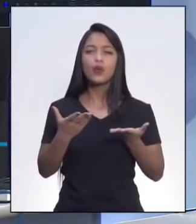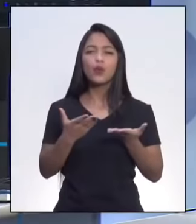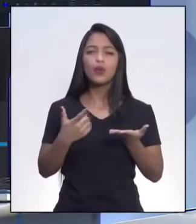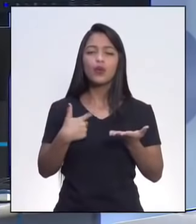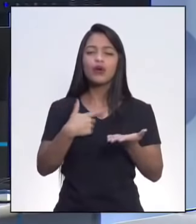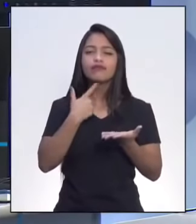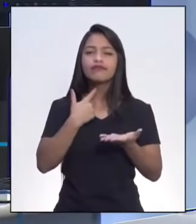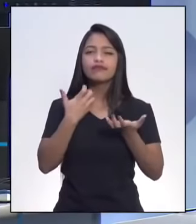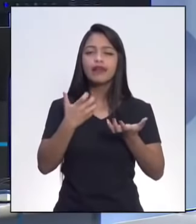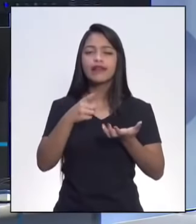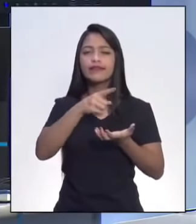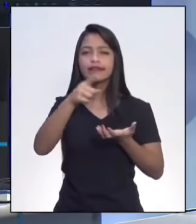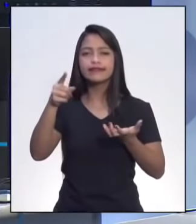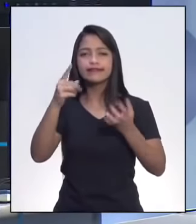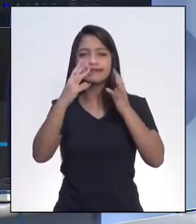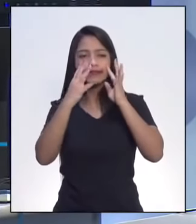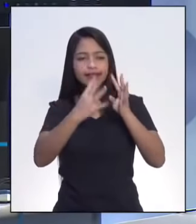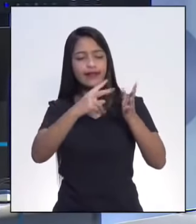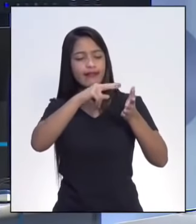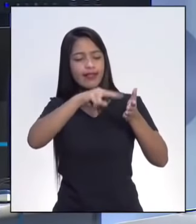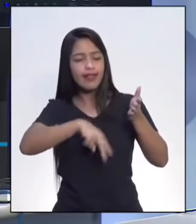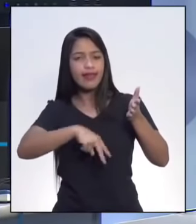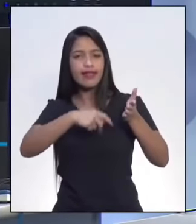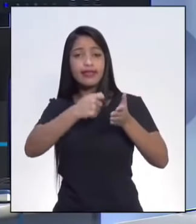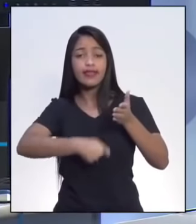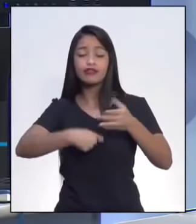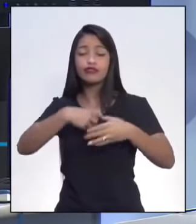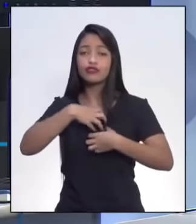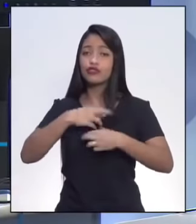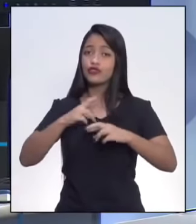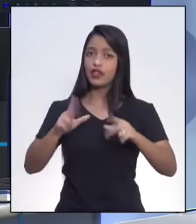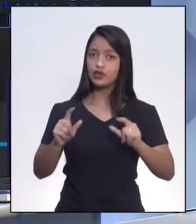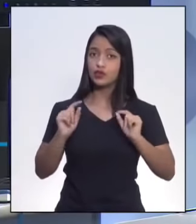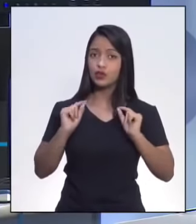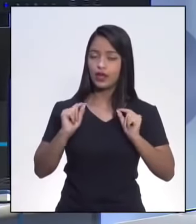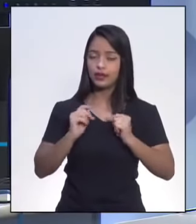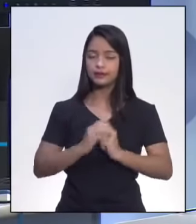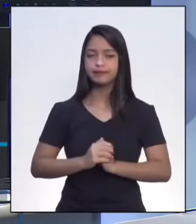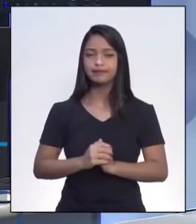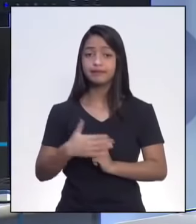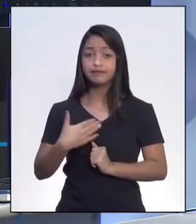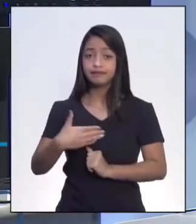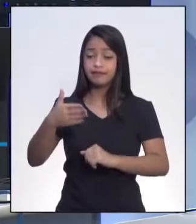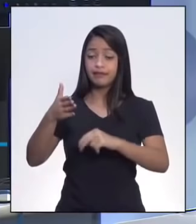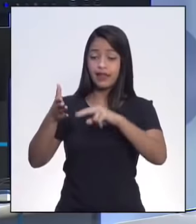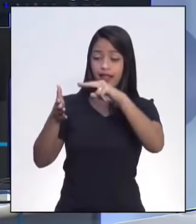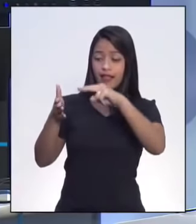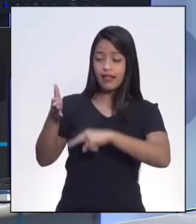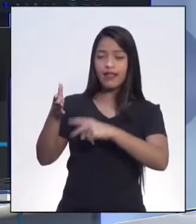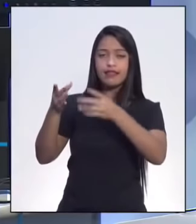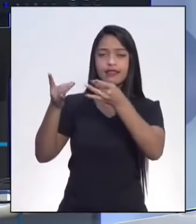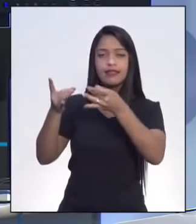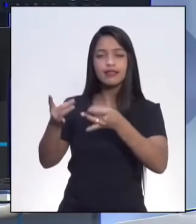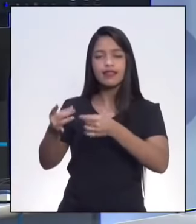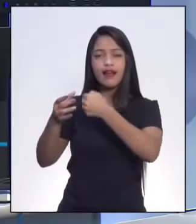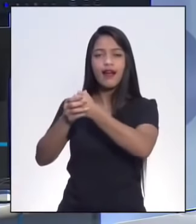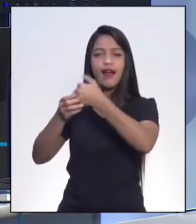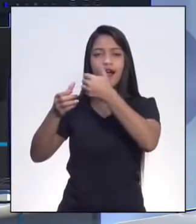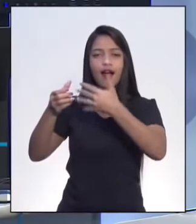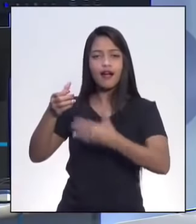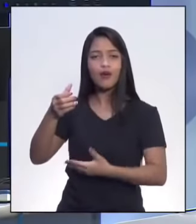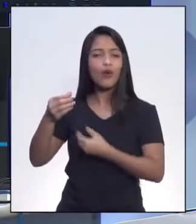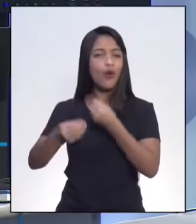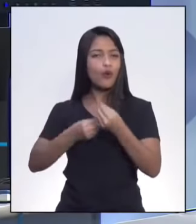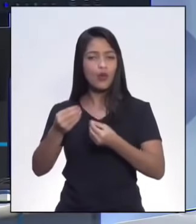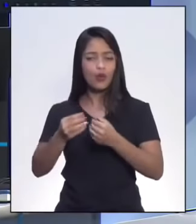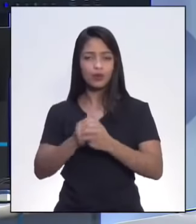uma forma diferente. Então, assim, presta bem atenção no quê? Nas características, como eles estão descrevendo. Nós